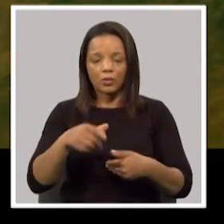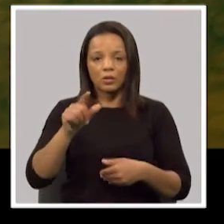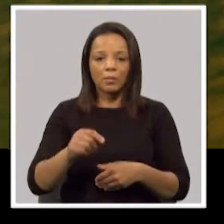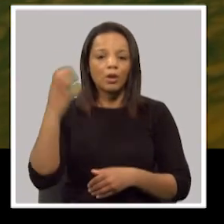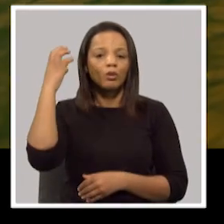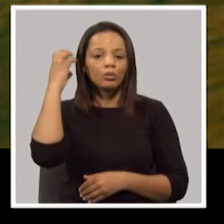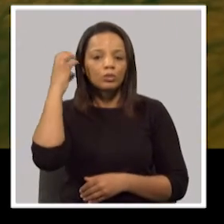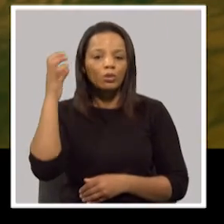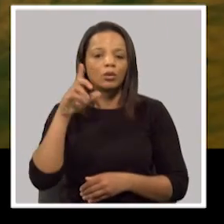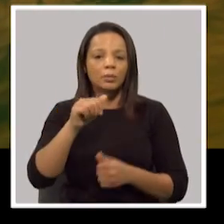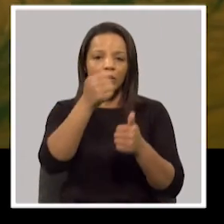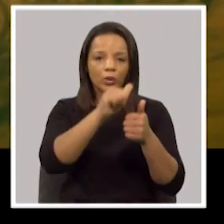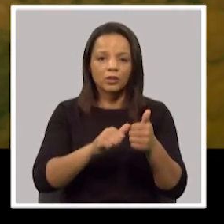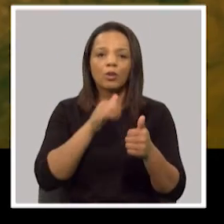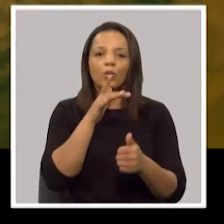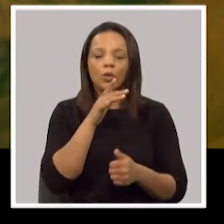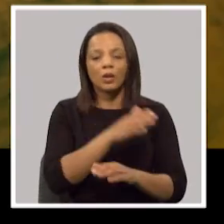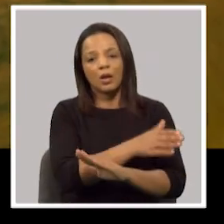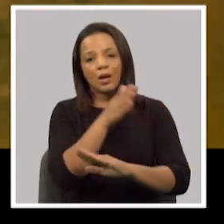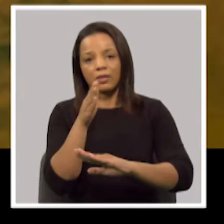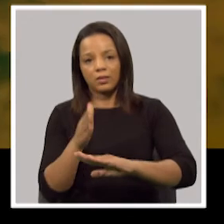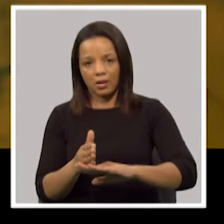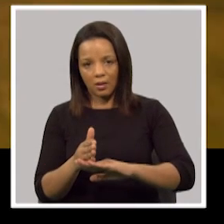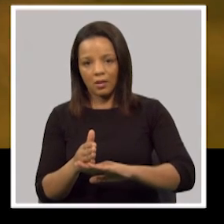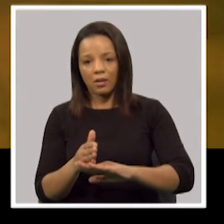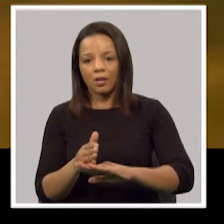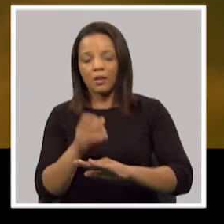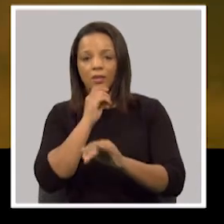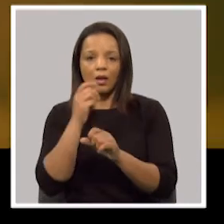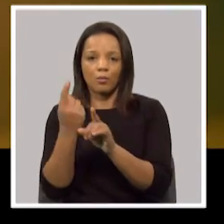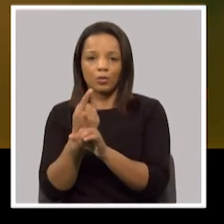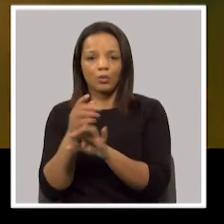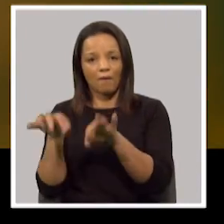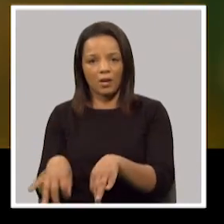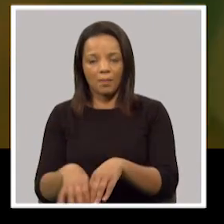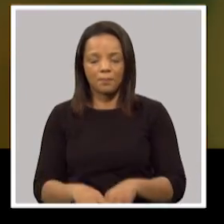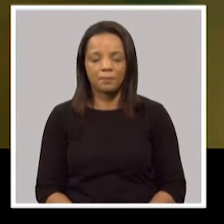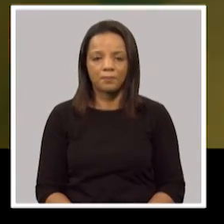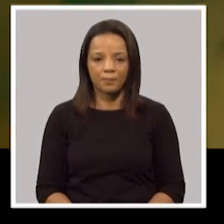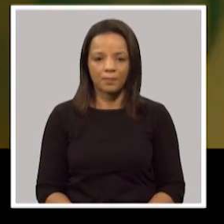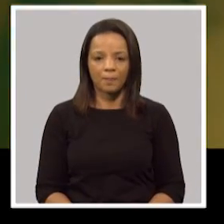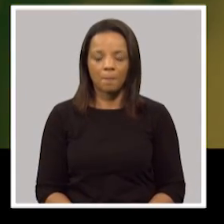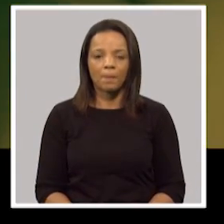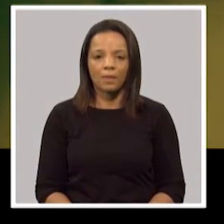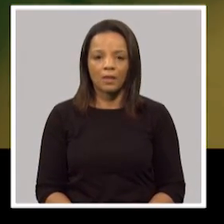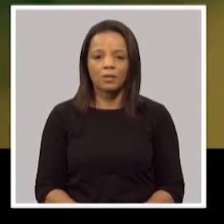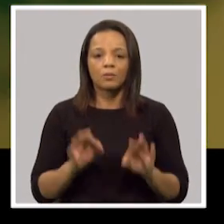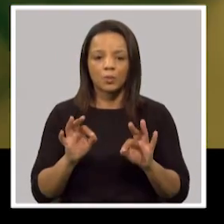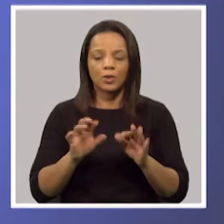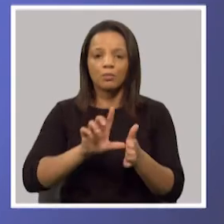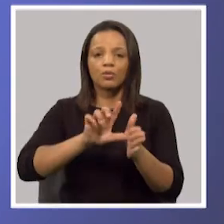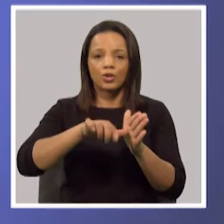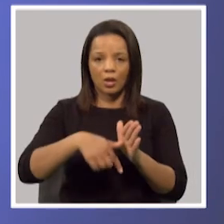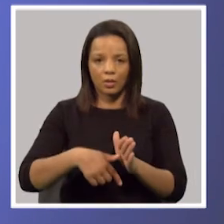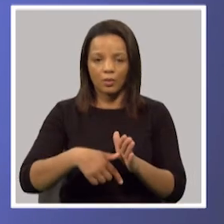também o tratamento de som e a correção de cor, até obtermos o produto final. Após a finalização de todo